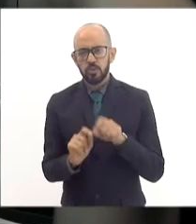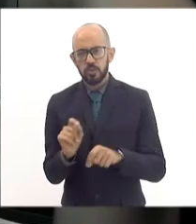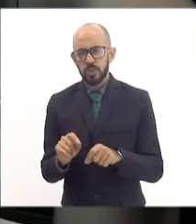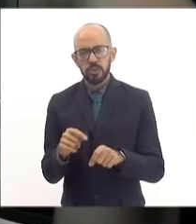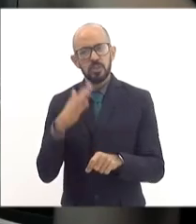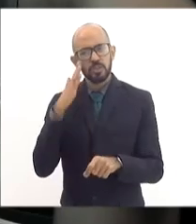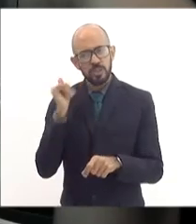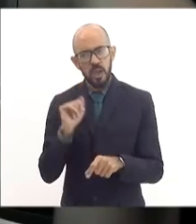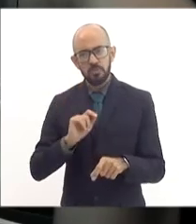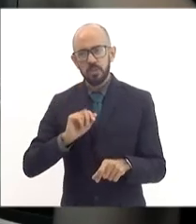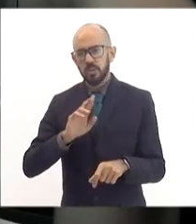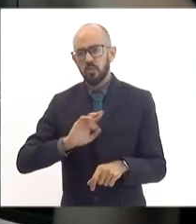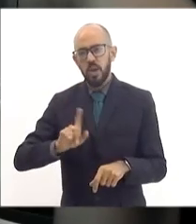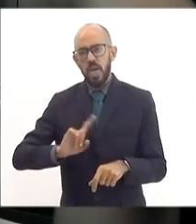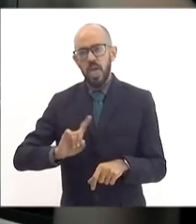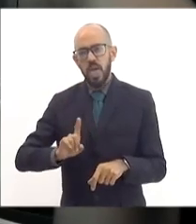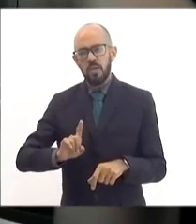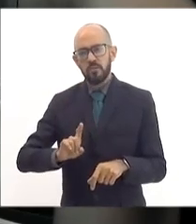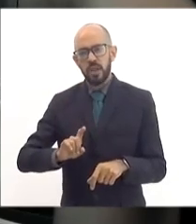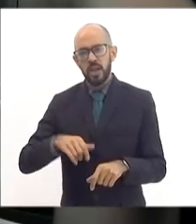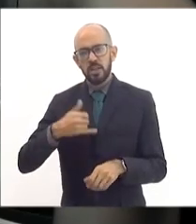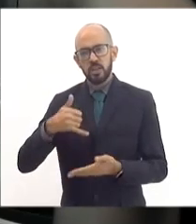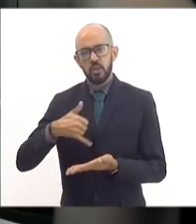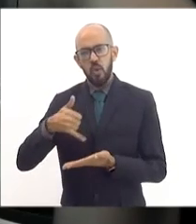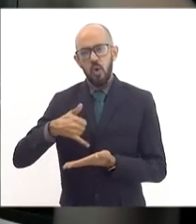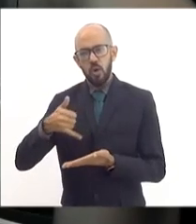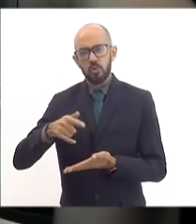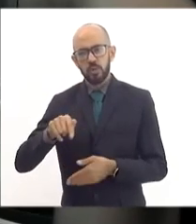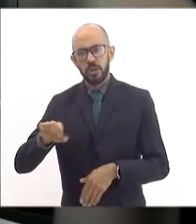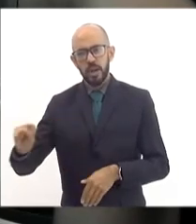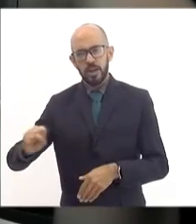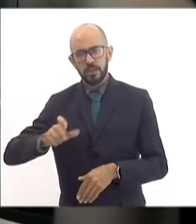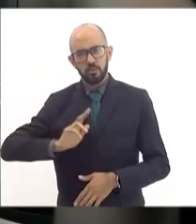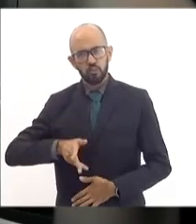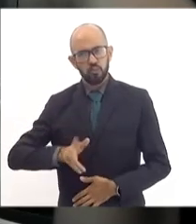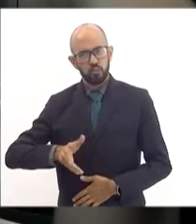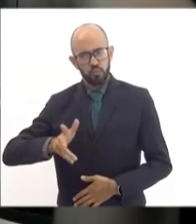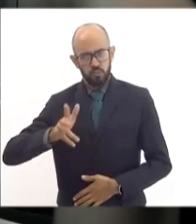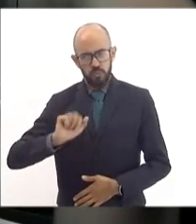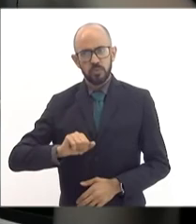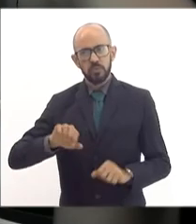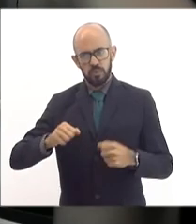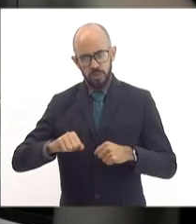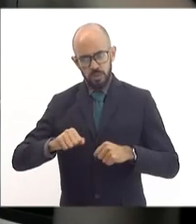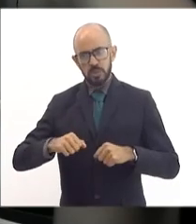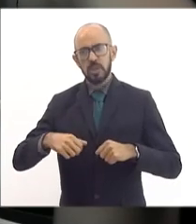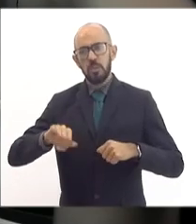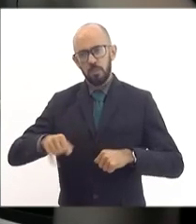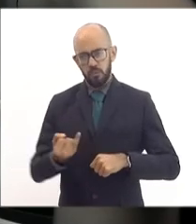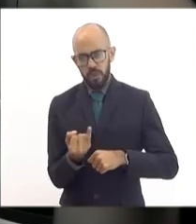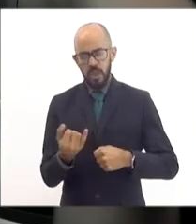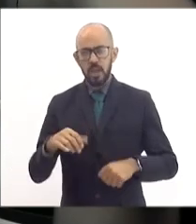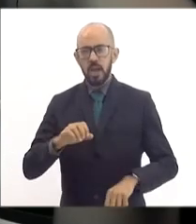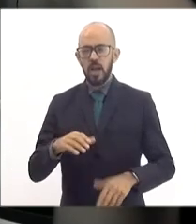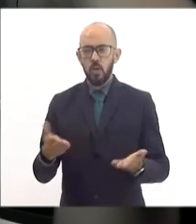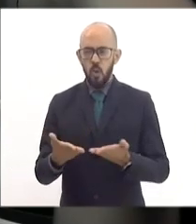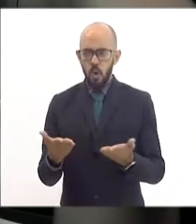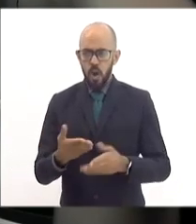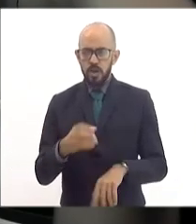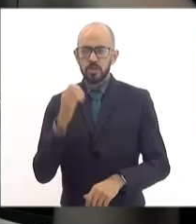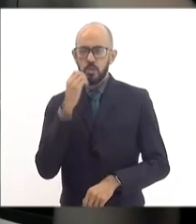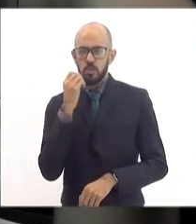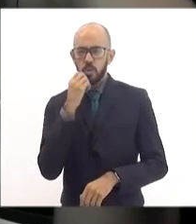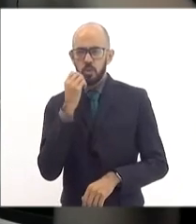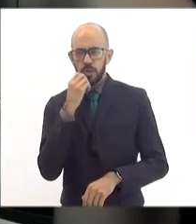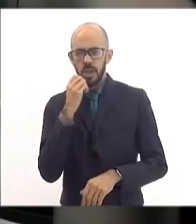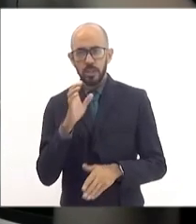não vai, né, ficar em óleo e gás, né, a gente tem que aproveitar essa janela que é relativamente curta, né,